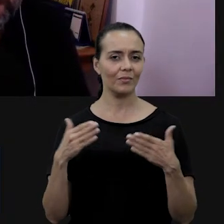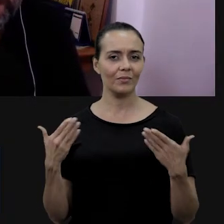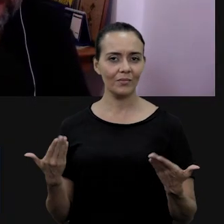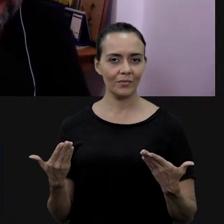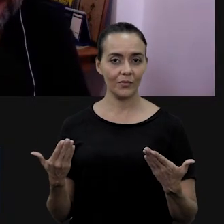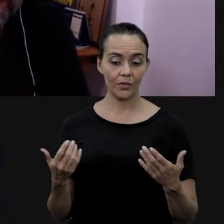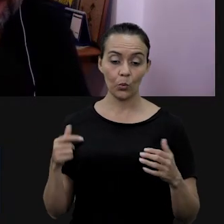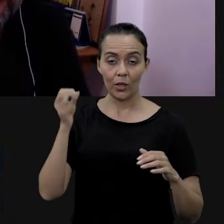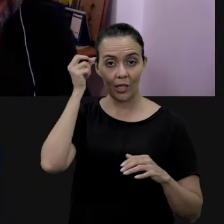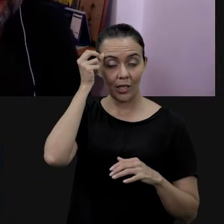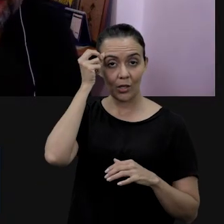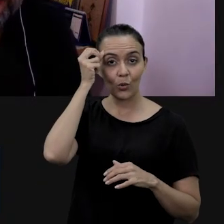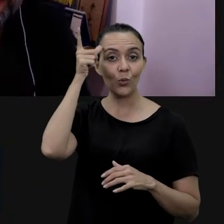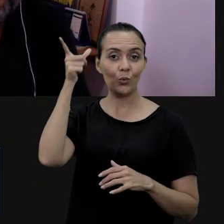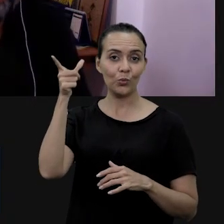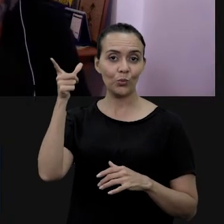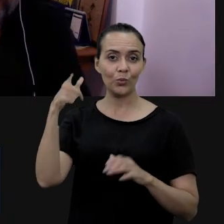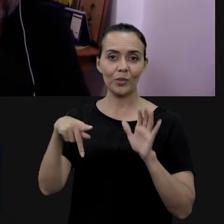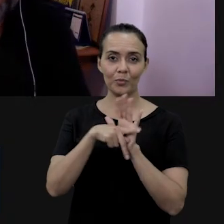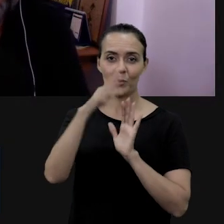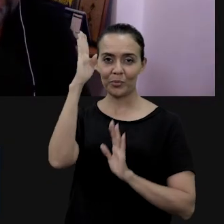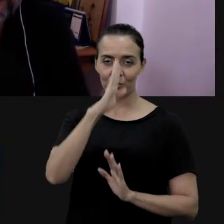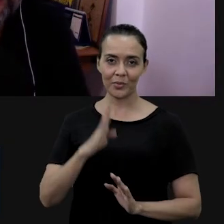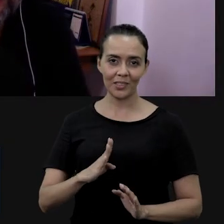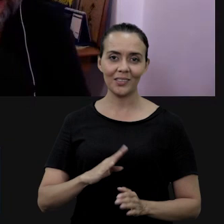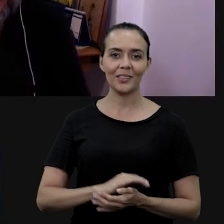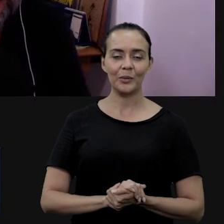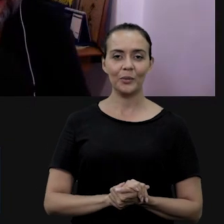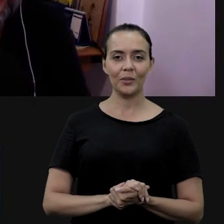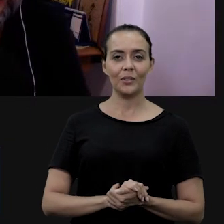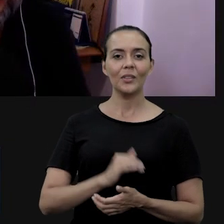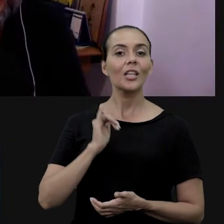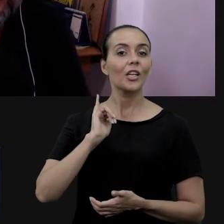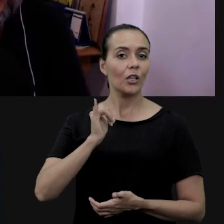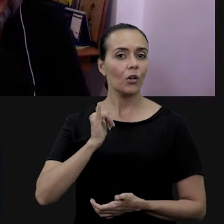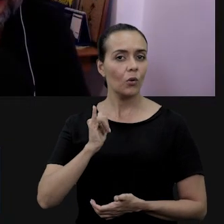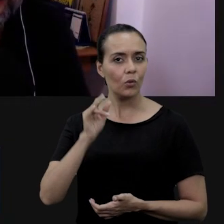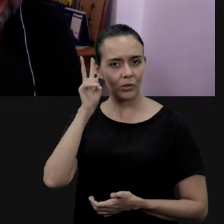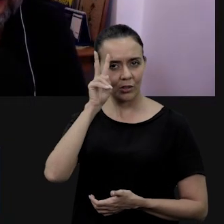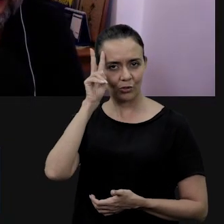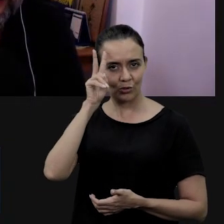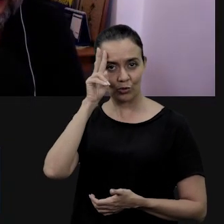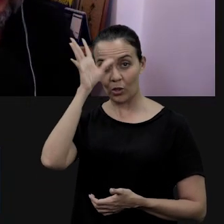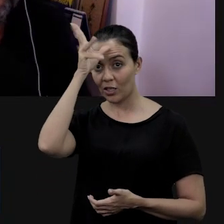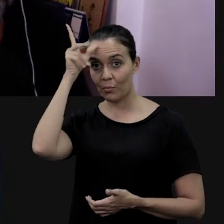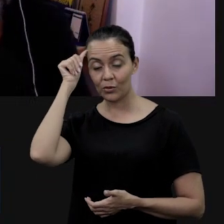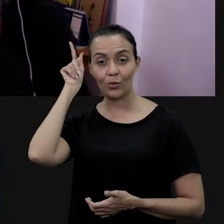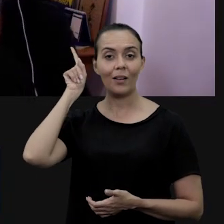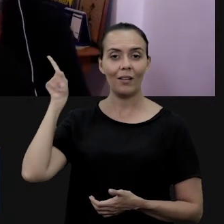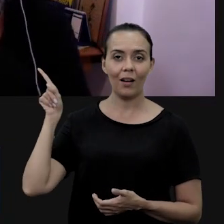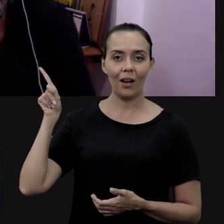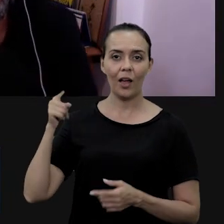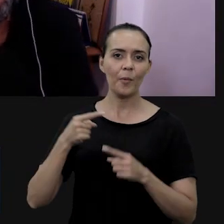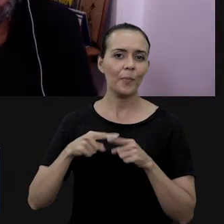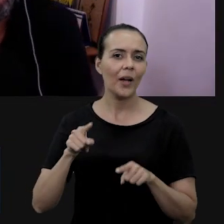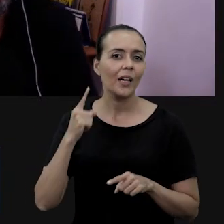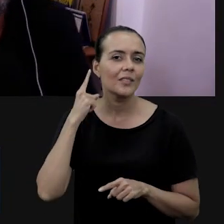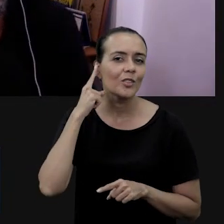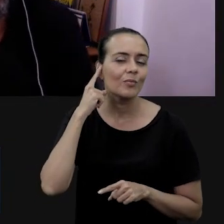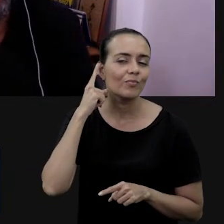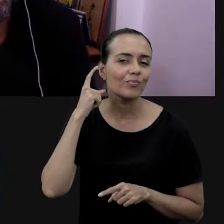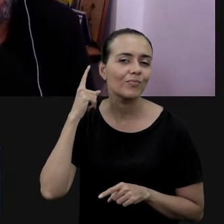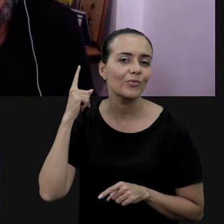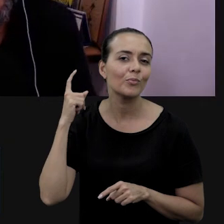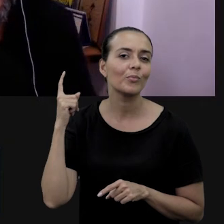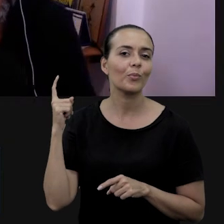para a gente como cultura popular. Então ele reconta essas histórias, né, a partir da cultura local. Mas todo o design sonoro